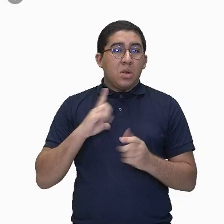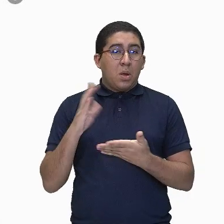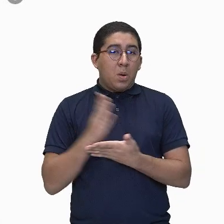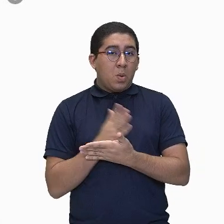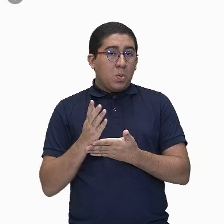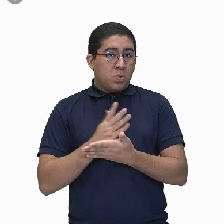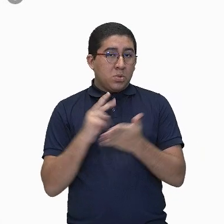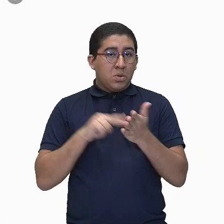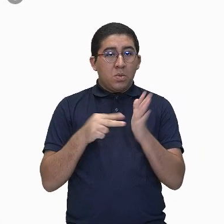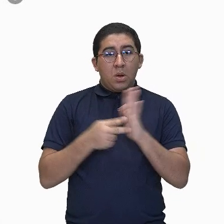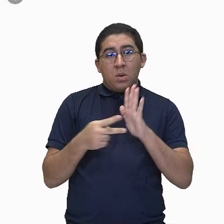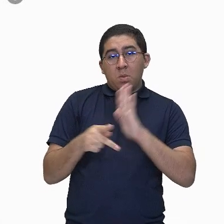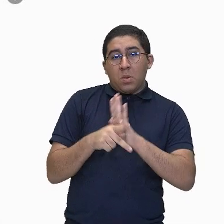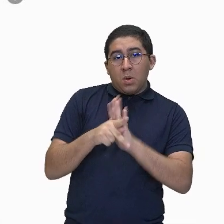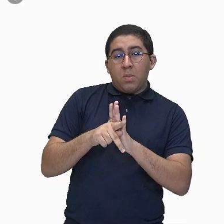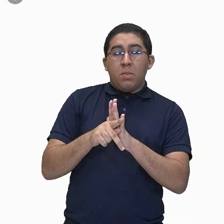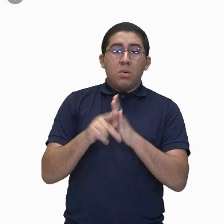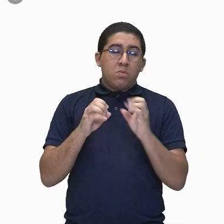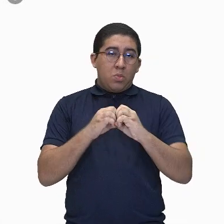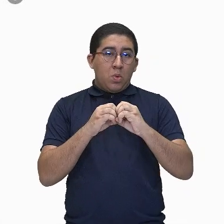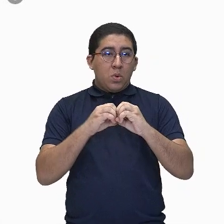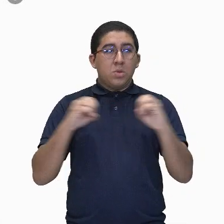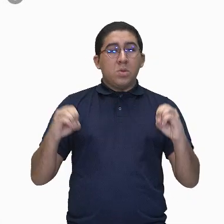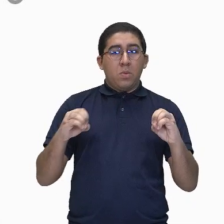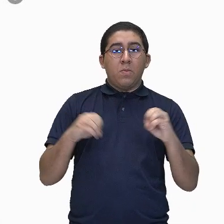sentido na oração e que